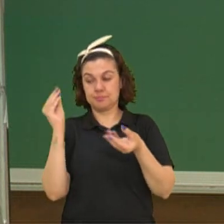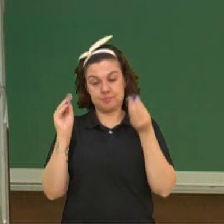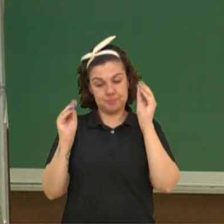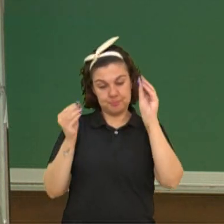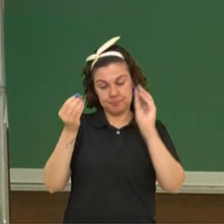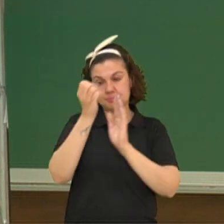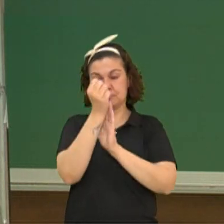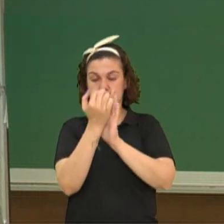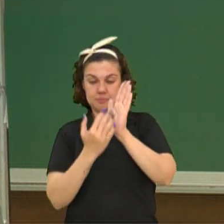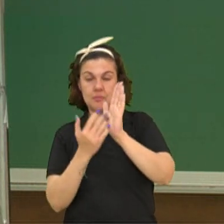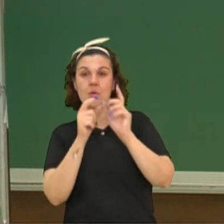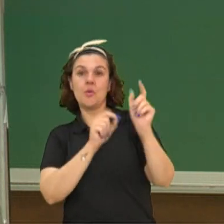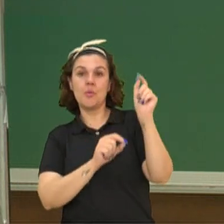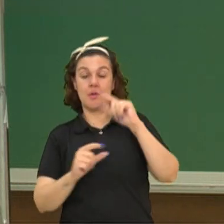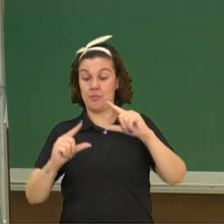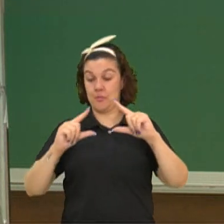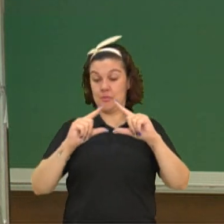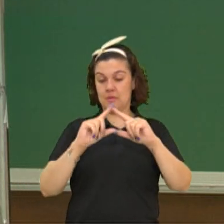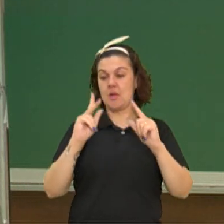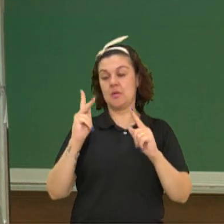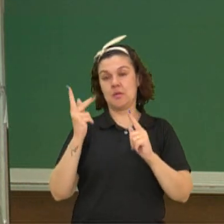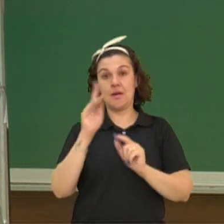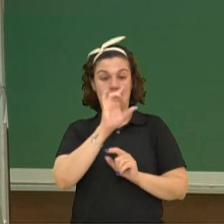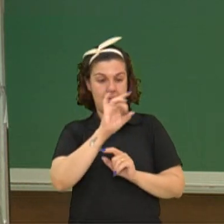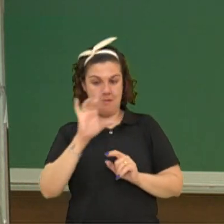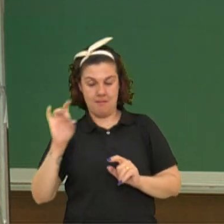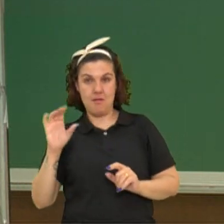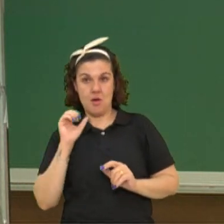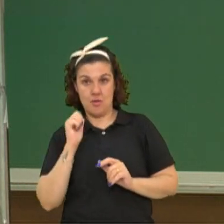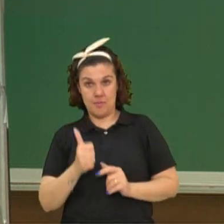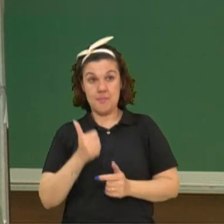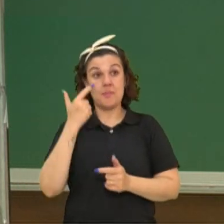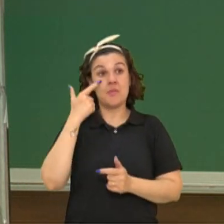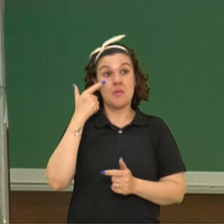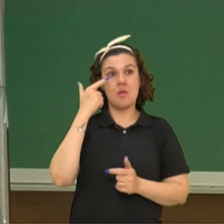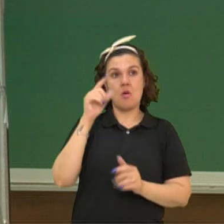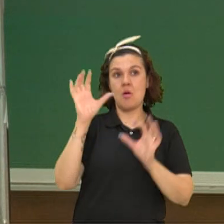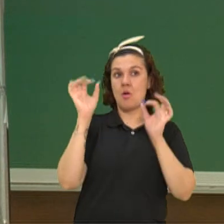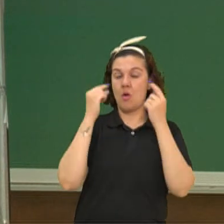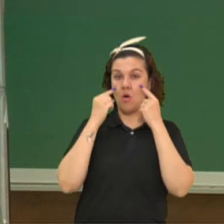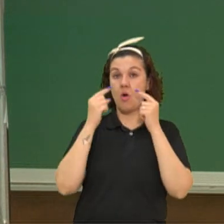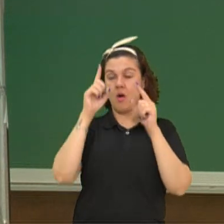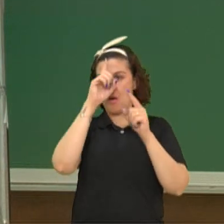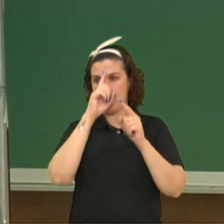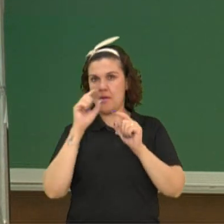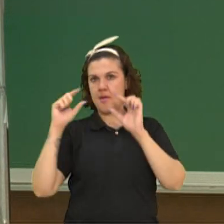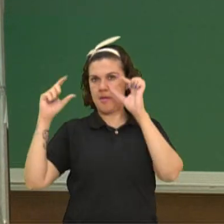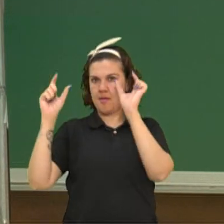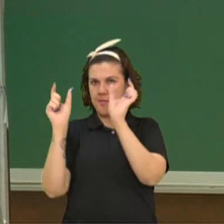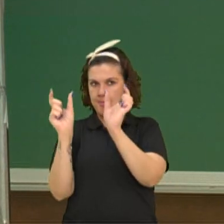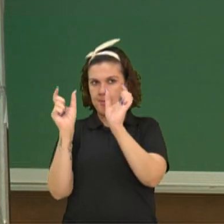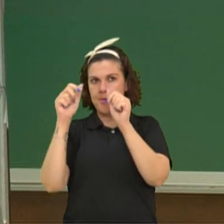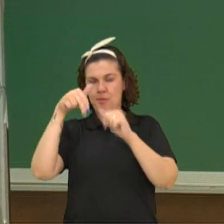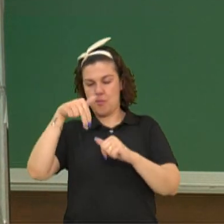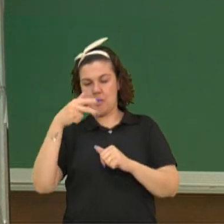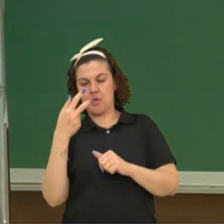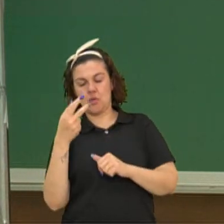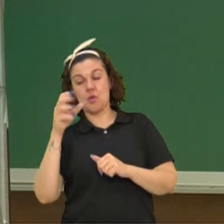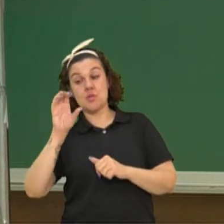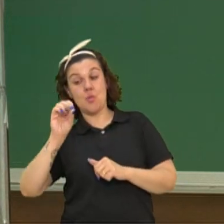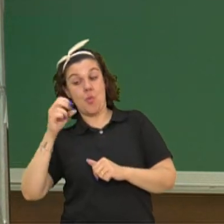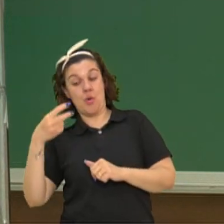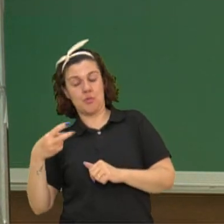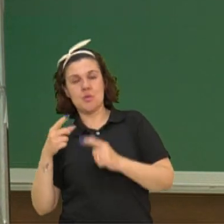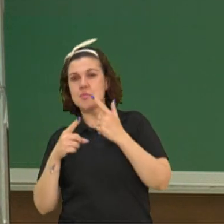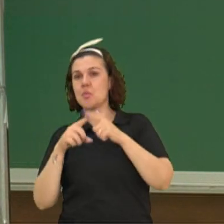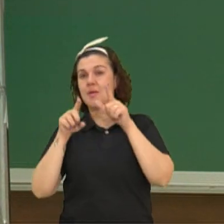dados informando o ΔH de formação de cada uma delas. Note que eu não pintei de amarelo aqui o N2 nem o O2, porque